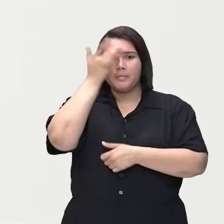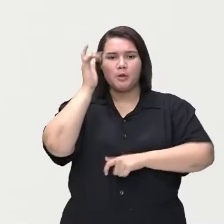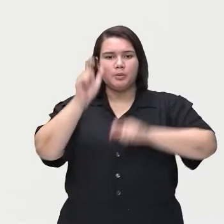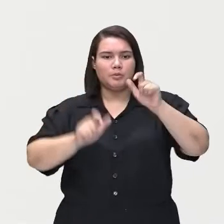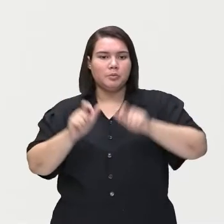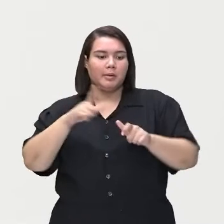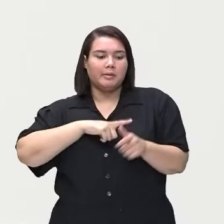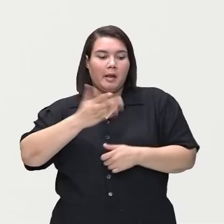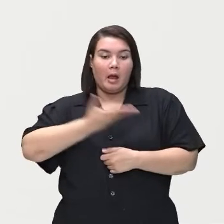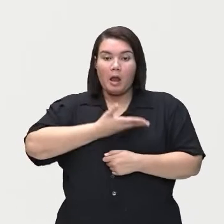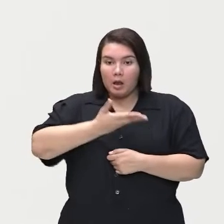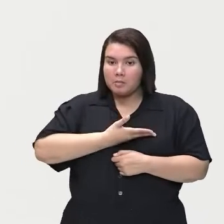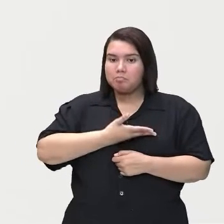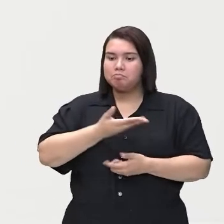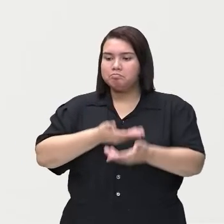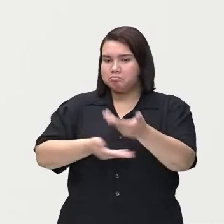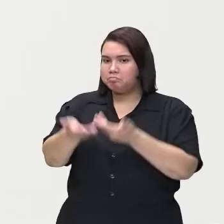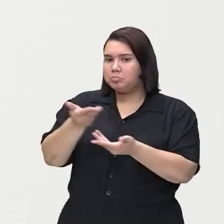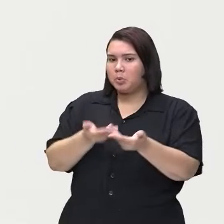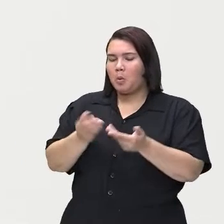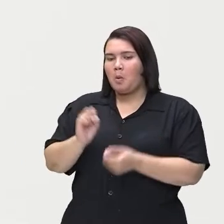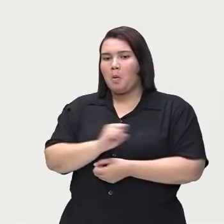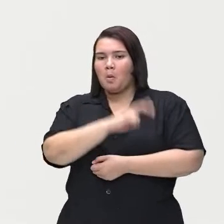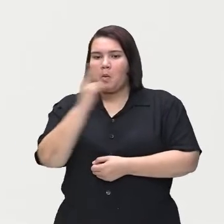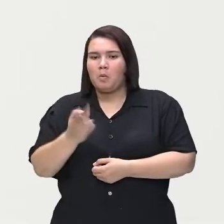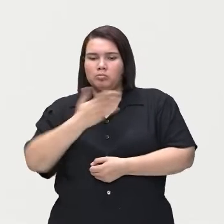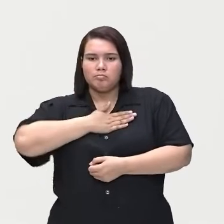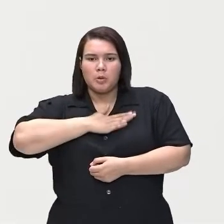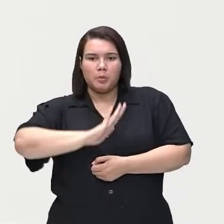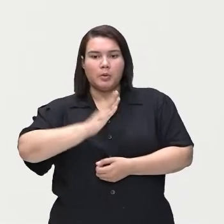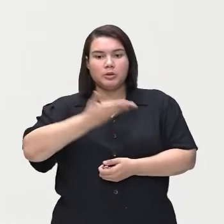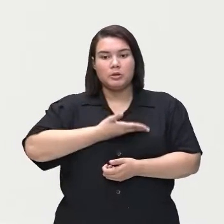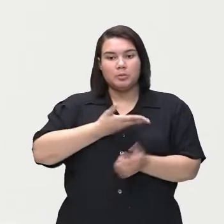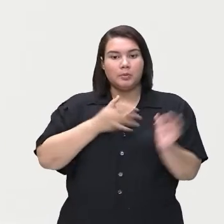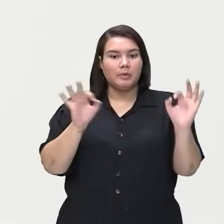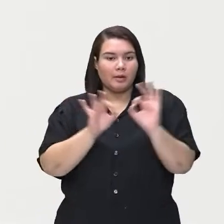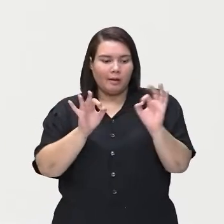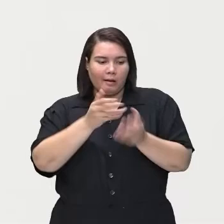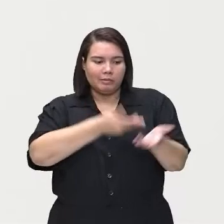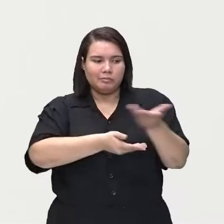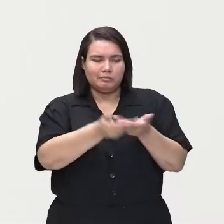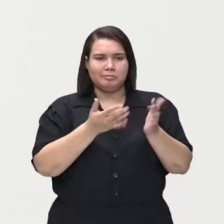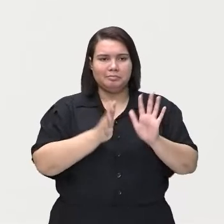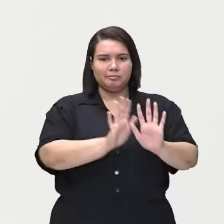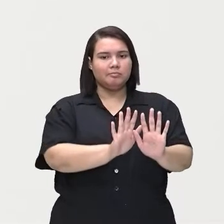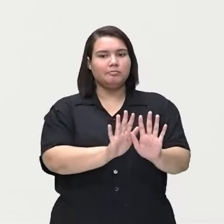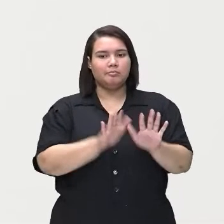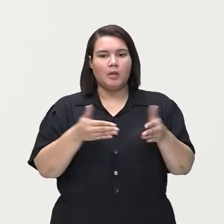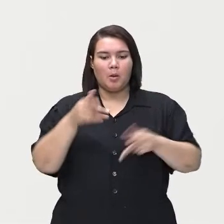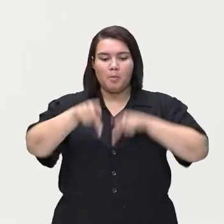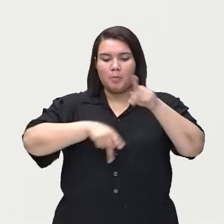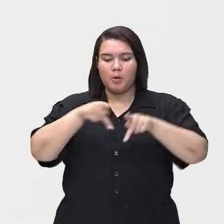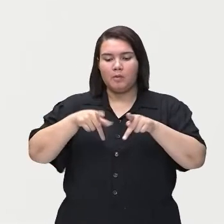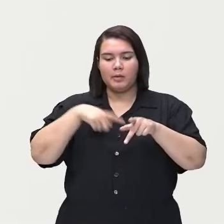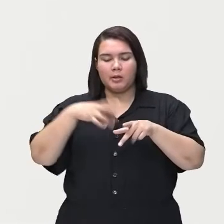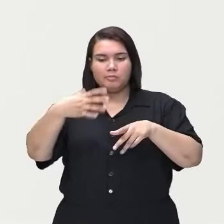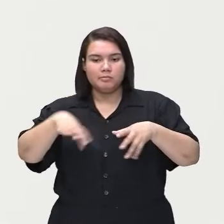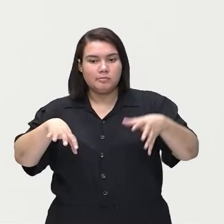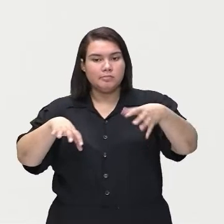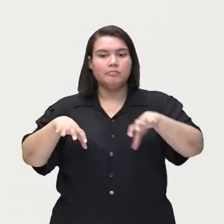ou inimizade entre eles e os povos. Então, era algo comum entre gregos e